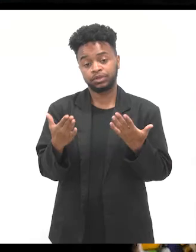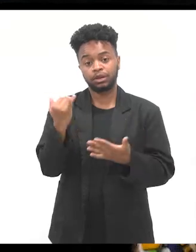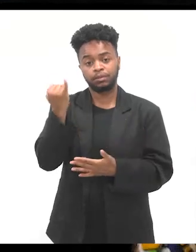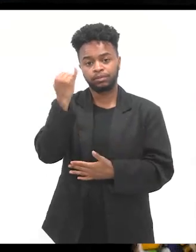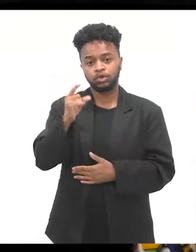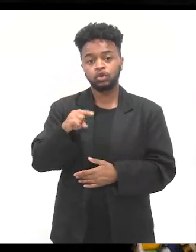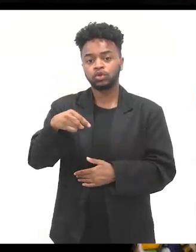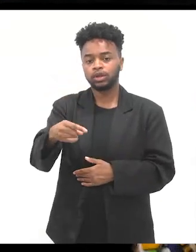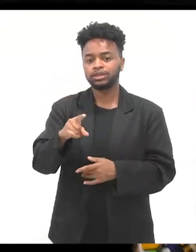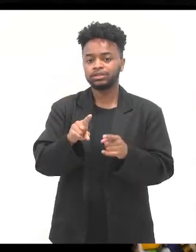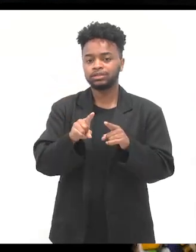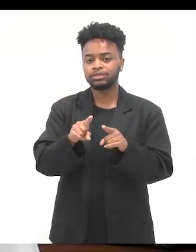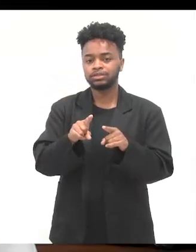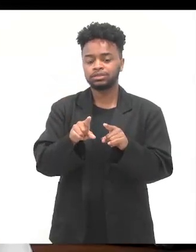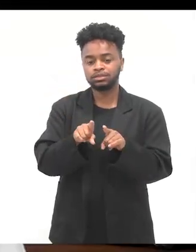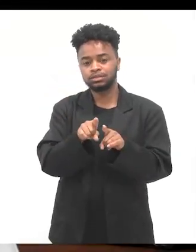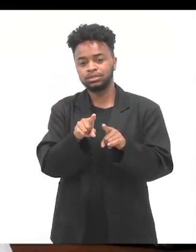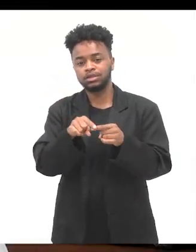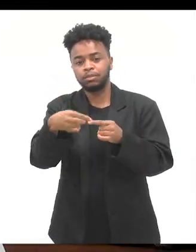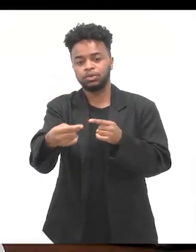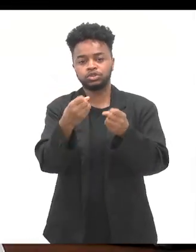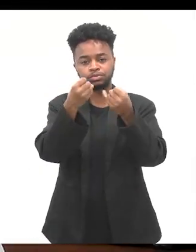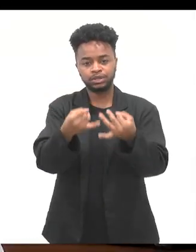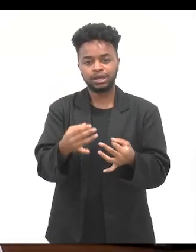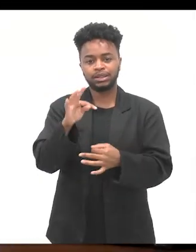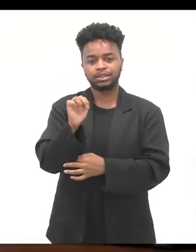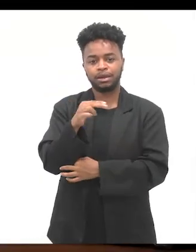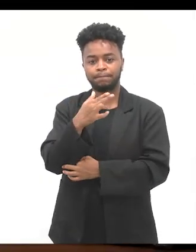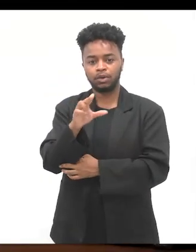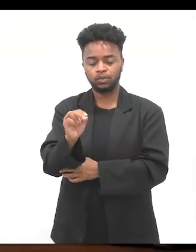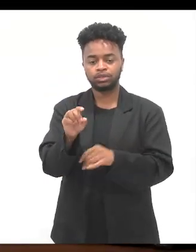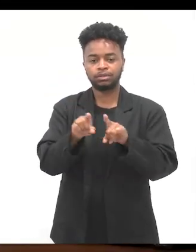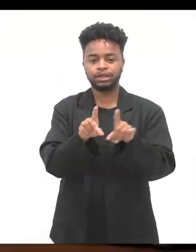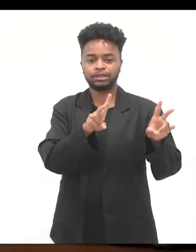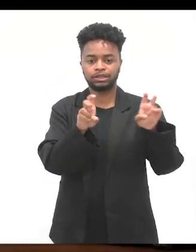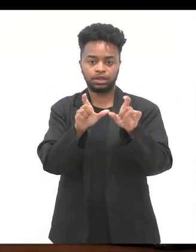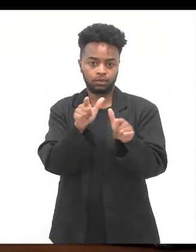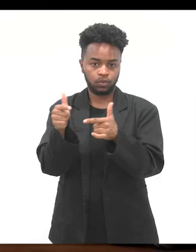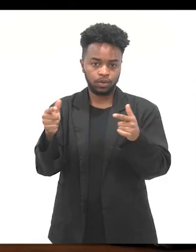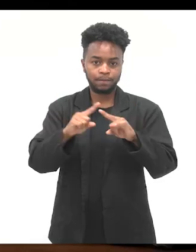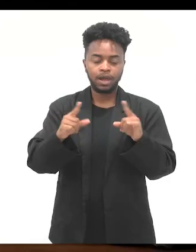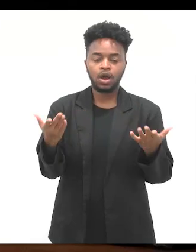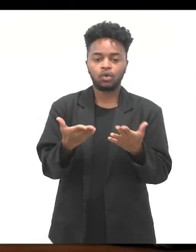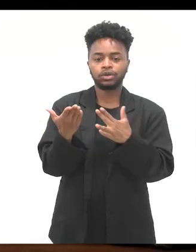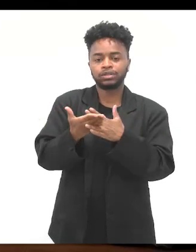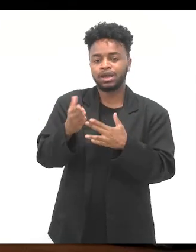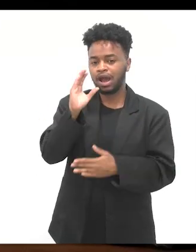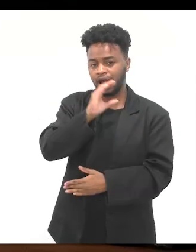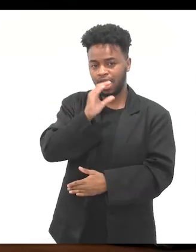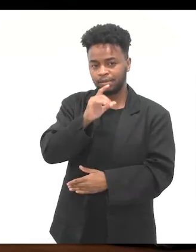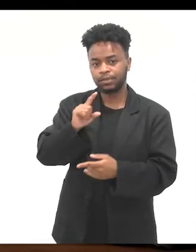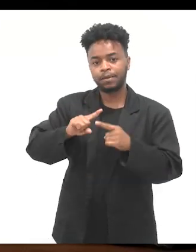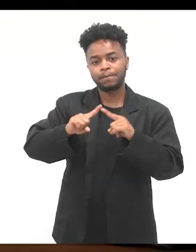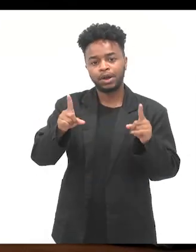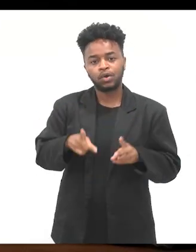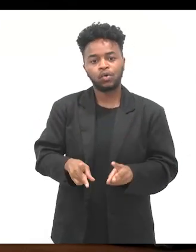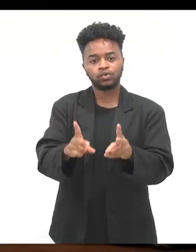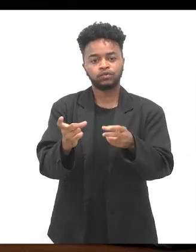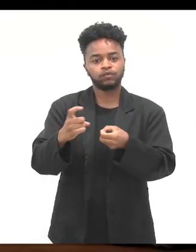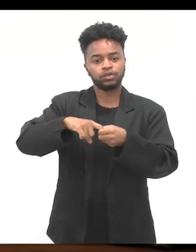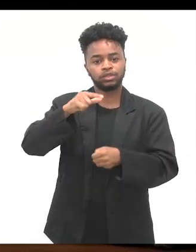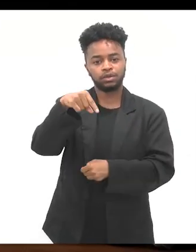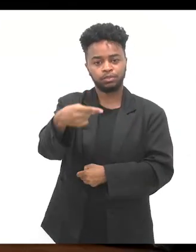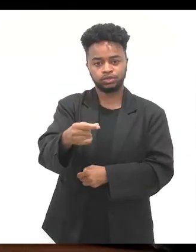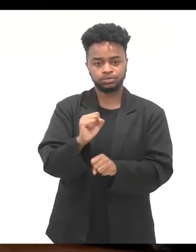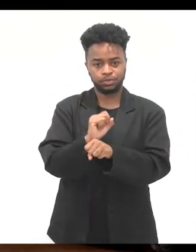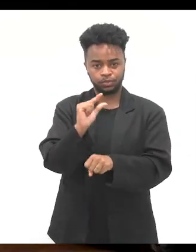bastante importantes. Assim. A gente vai falar mais sobre o tarpão e outros assuntos no segundo bloco. Agora a gente vai para um rápido intervalo, mas o